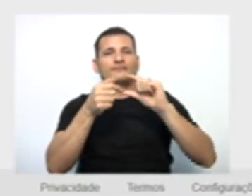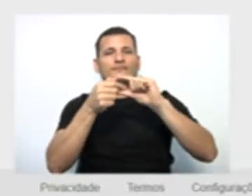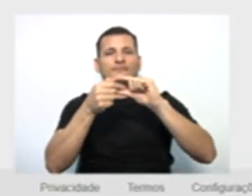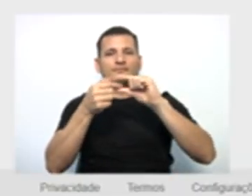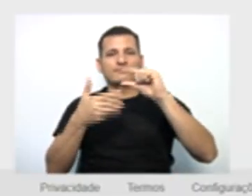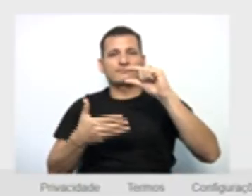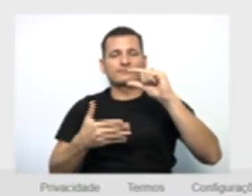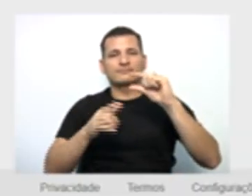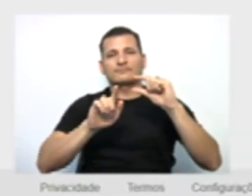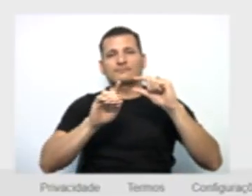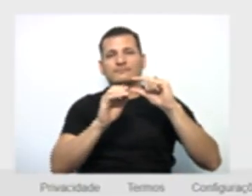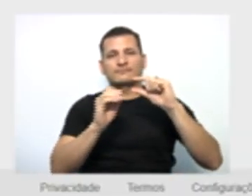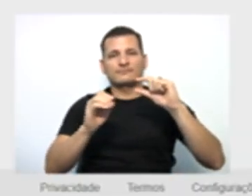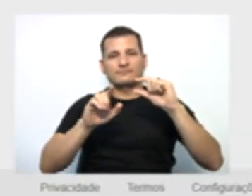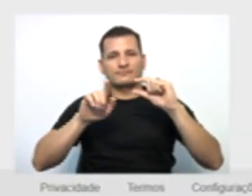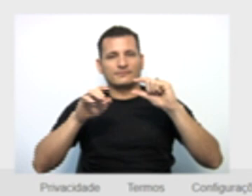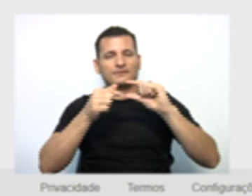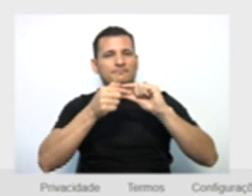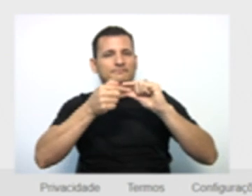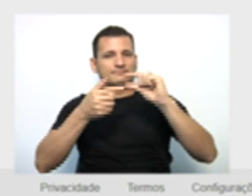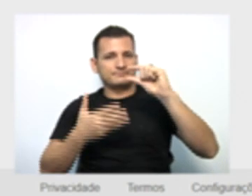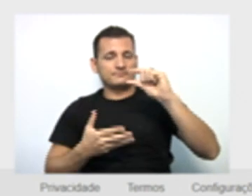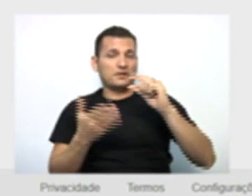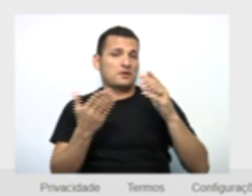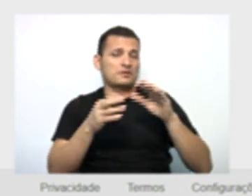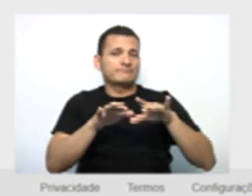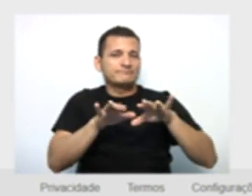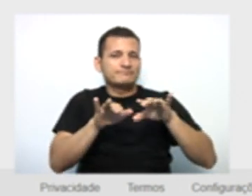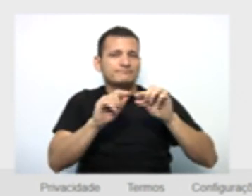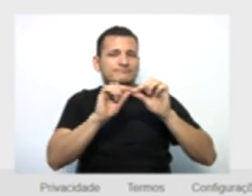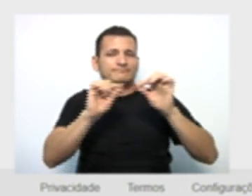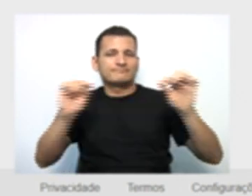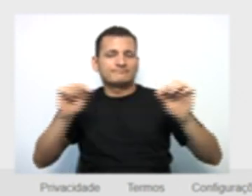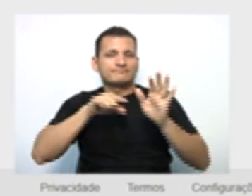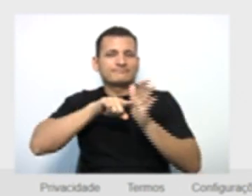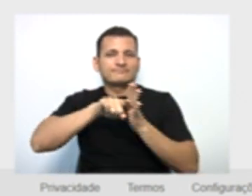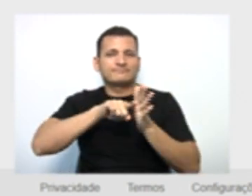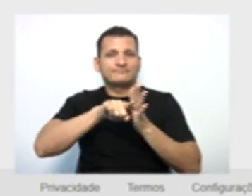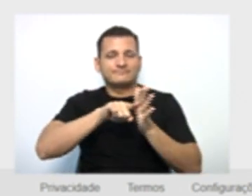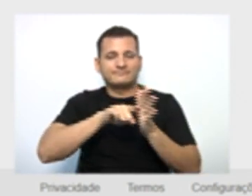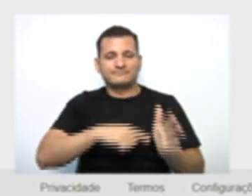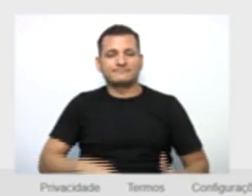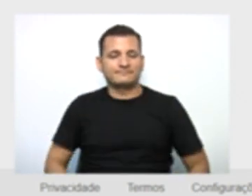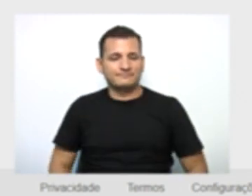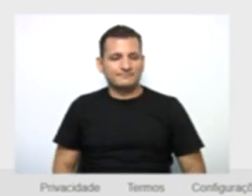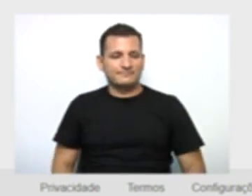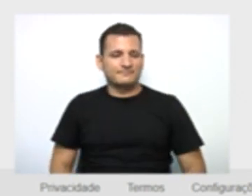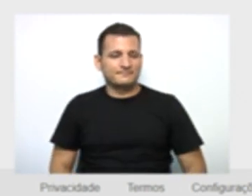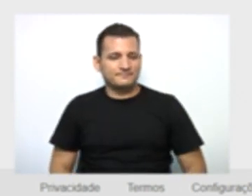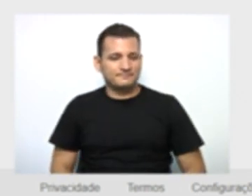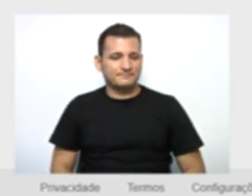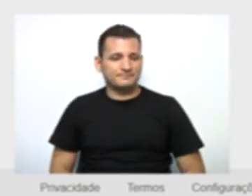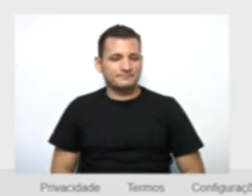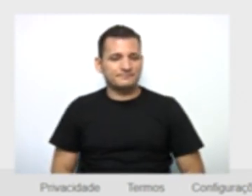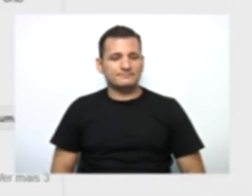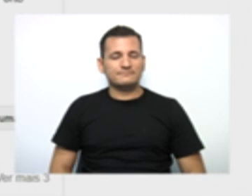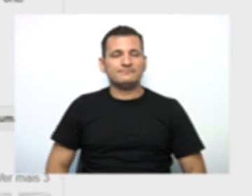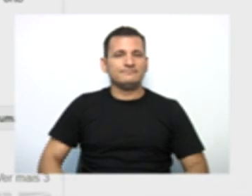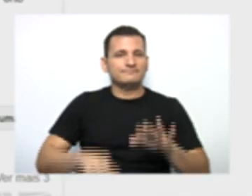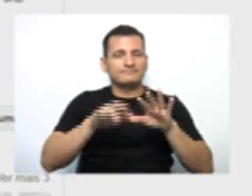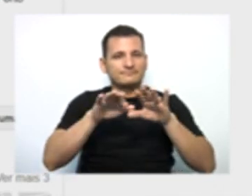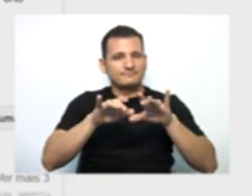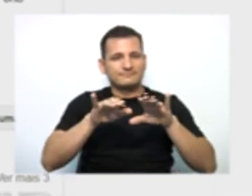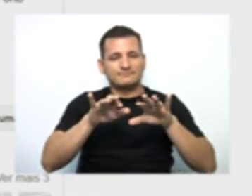de pesquisa. Vou solicitar uma pesquisa ao meu site de pesquisa. Digito